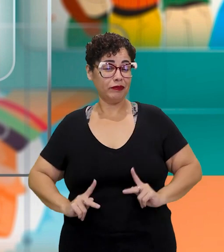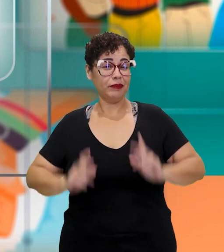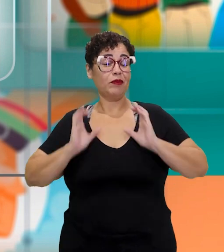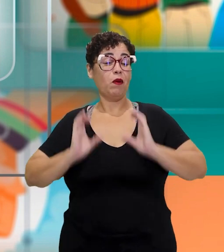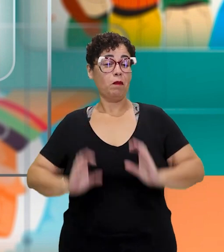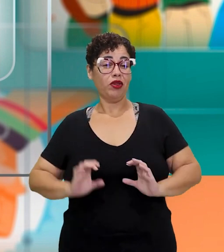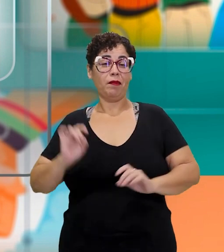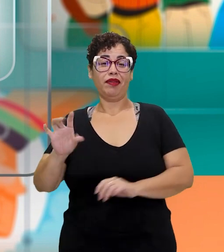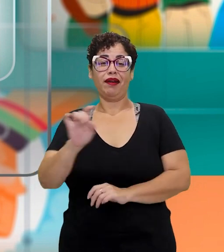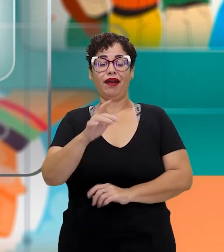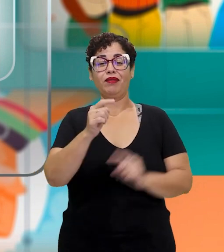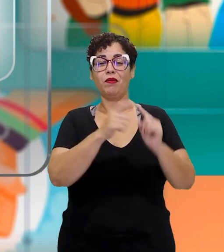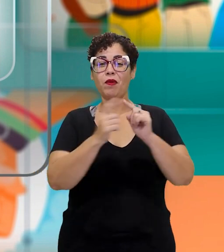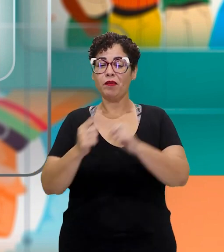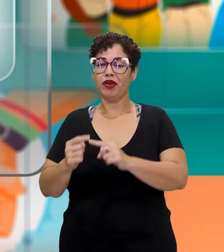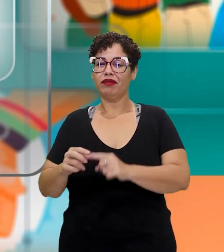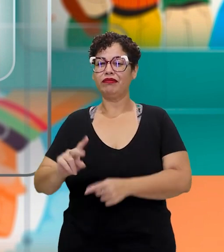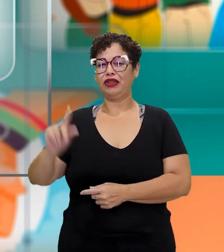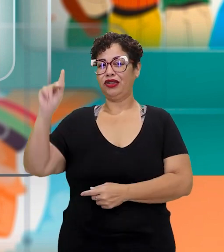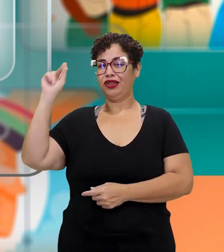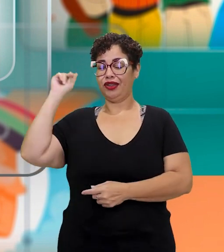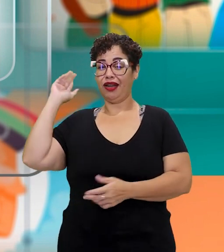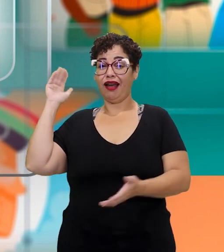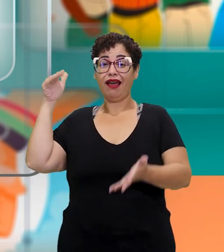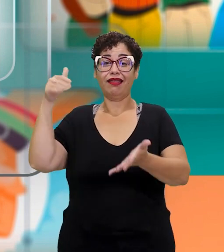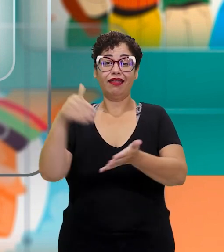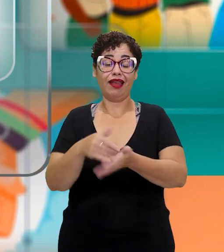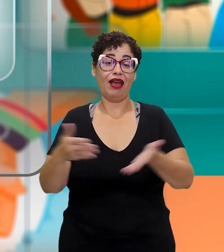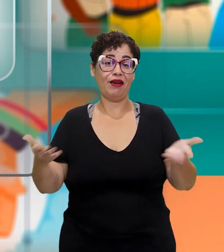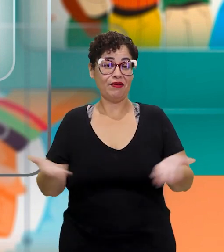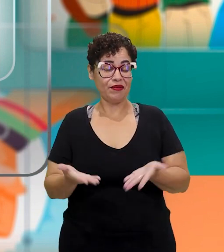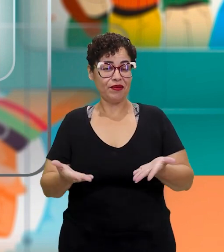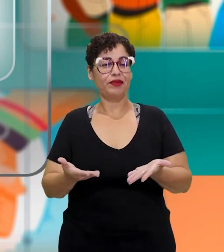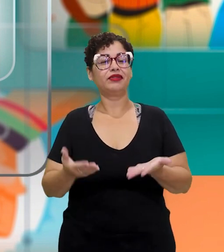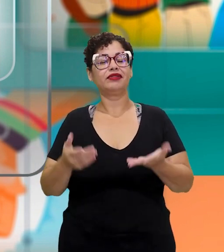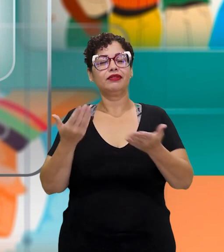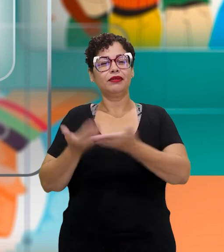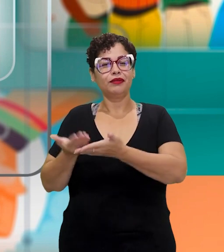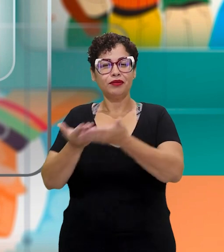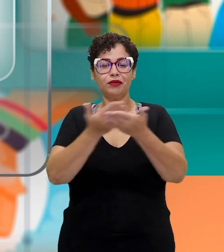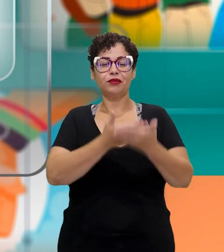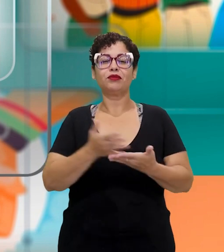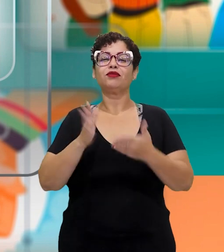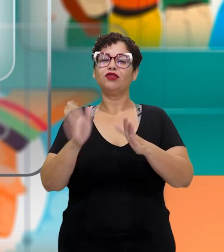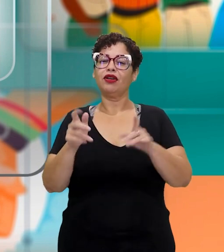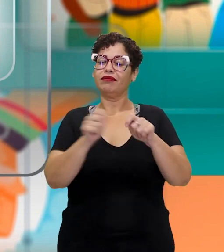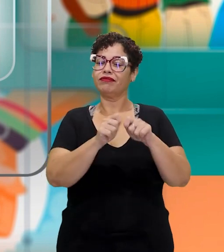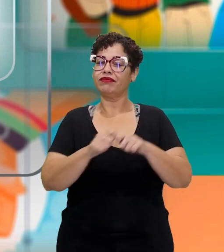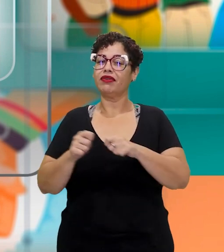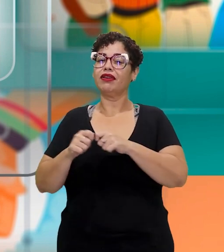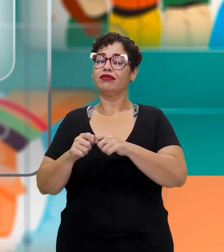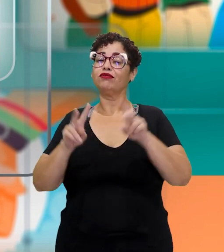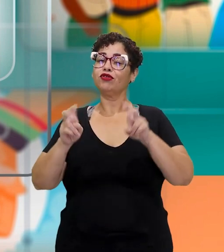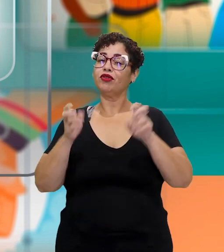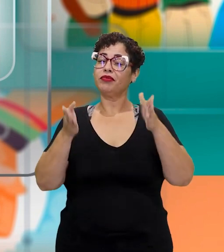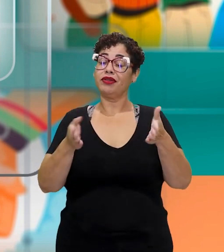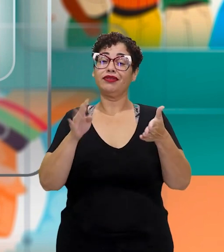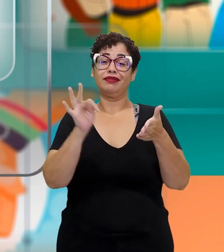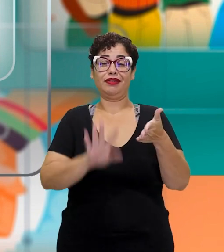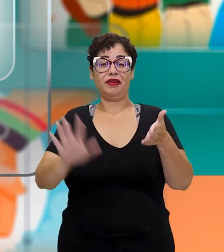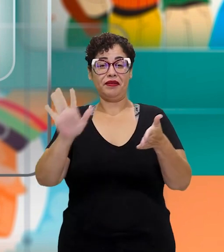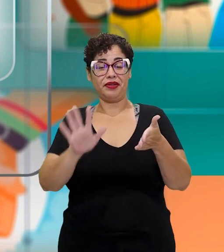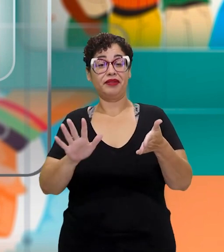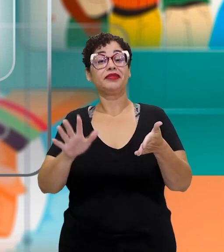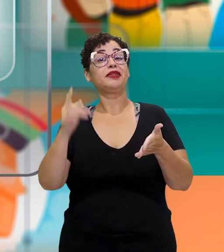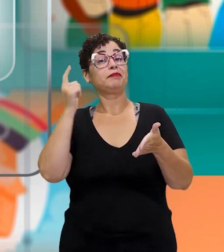o comportamento das pessoas. Da antiguidade para os dias de hoje, muitos estudos foram realizados acerca dessa